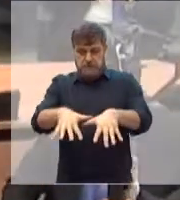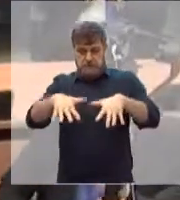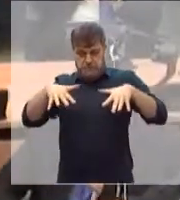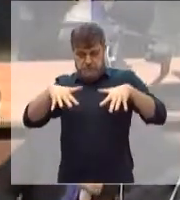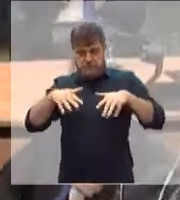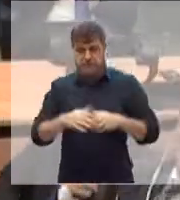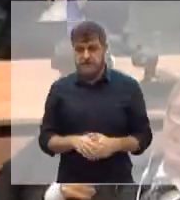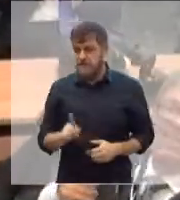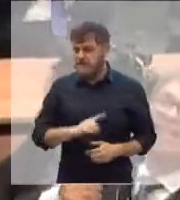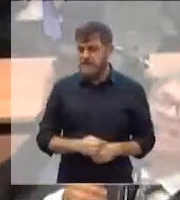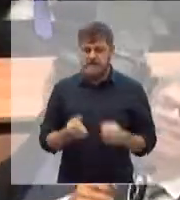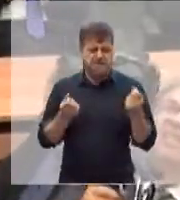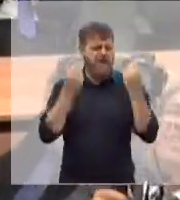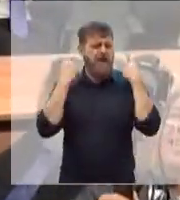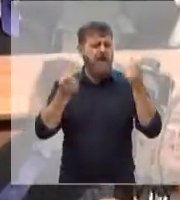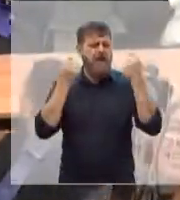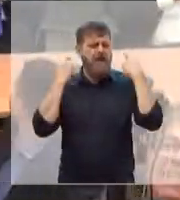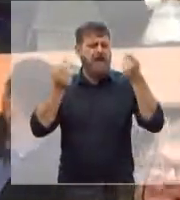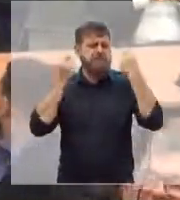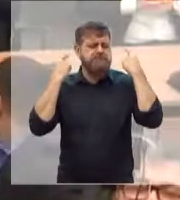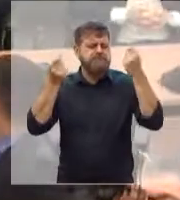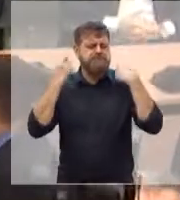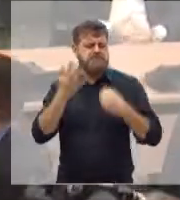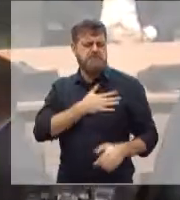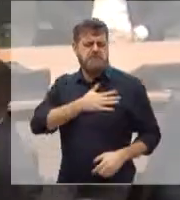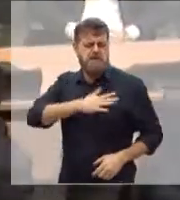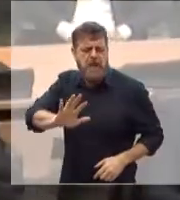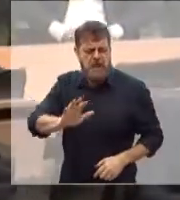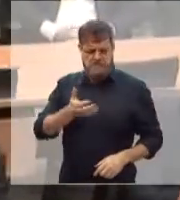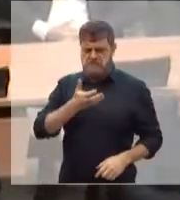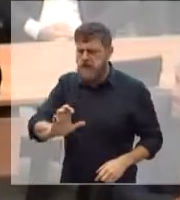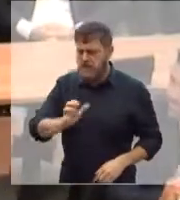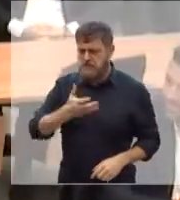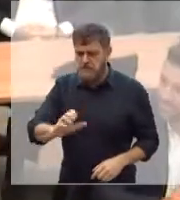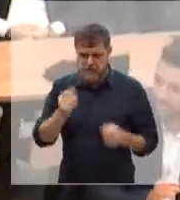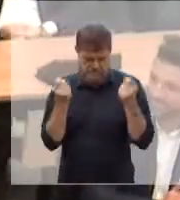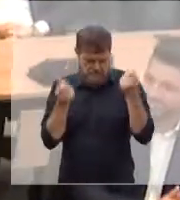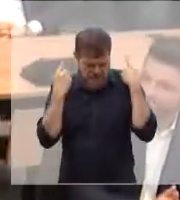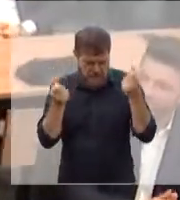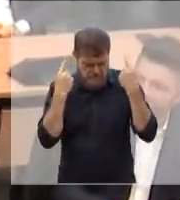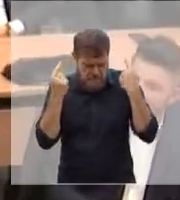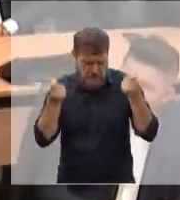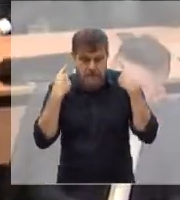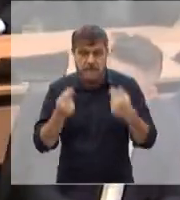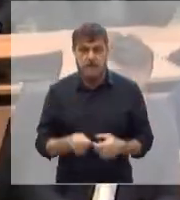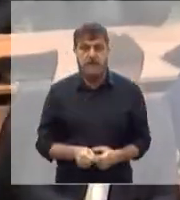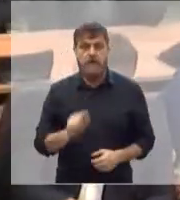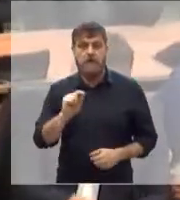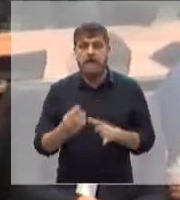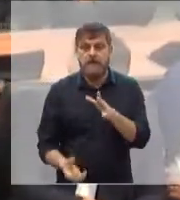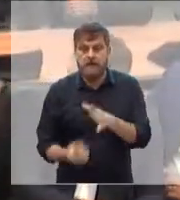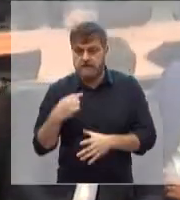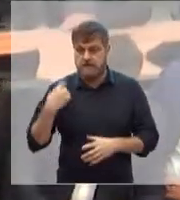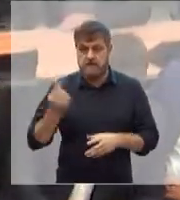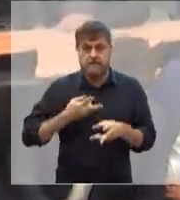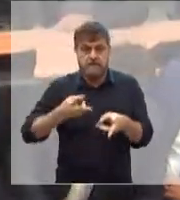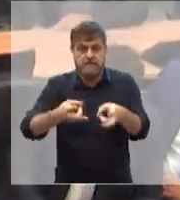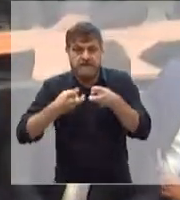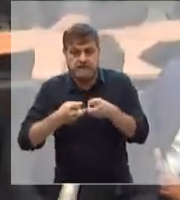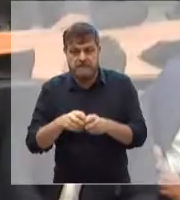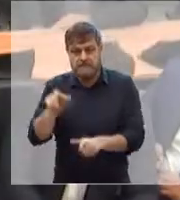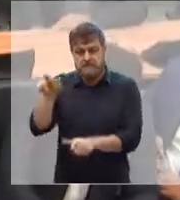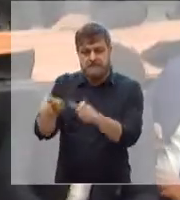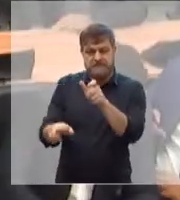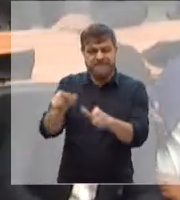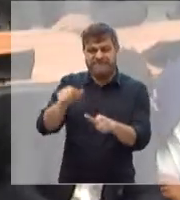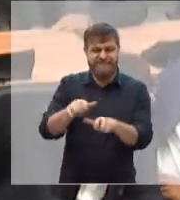que vieram, elas não queriam ouvir, não queriam deixar ouvir E aí você percebe